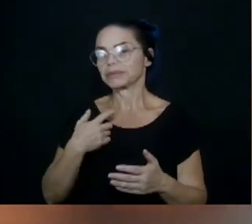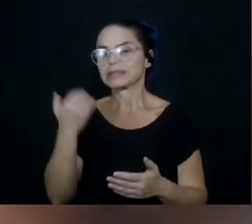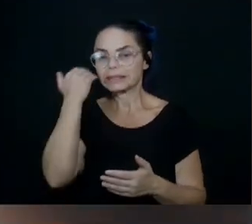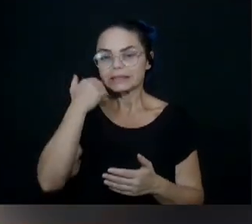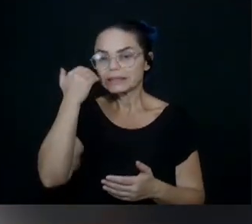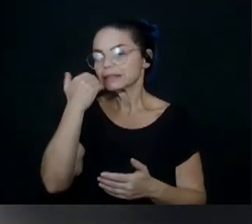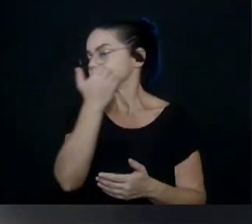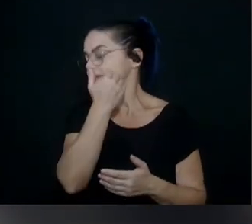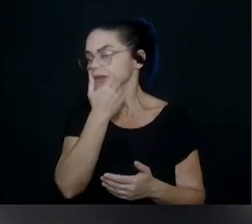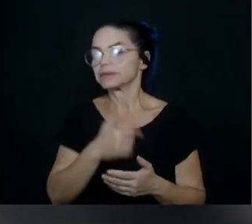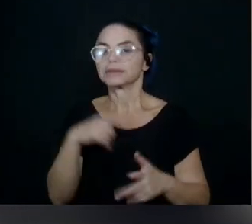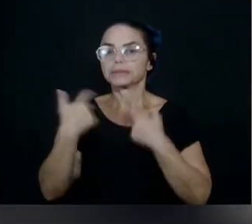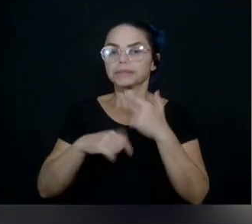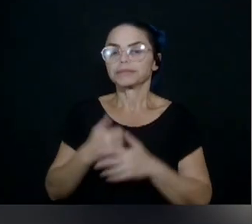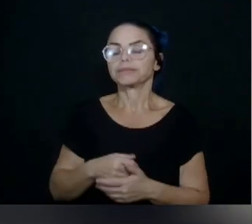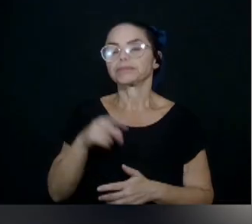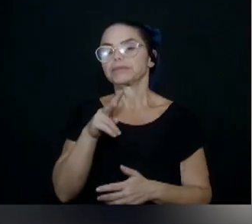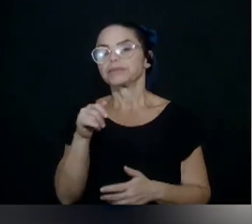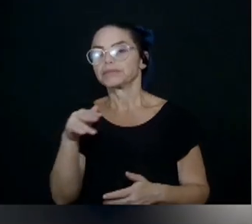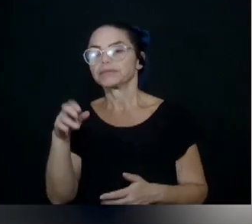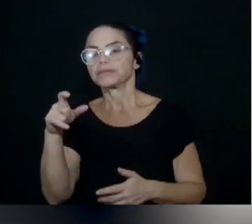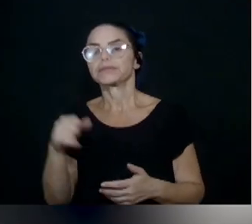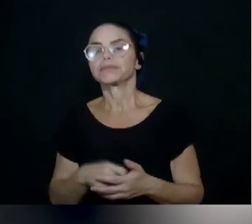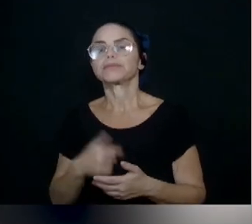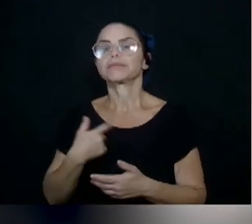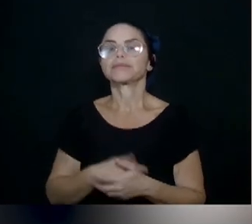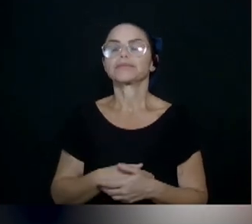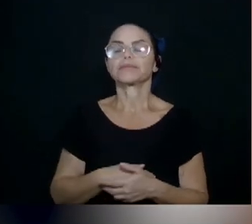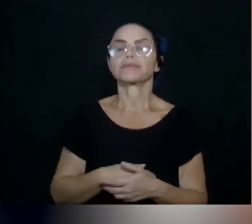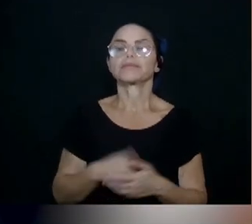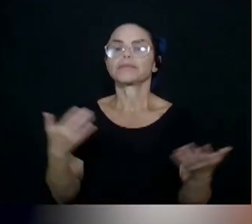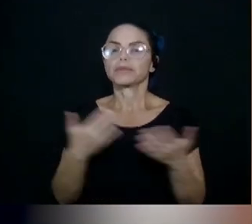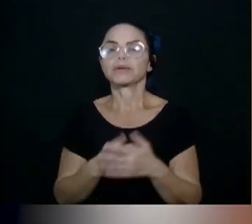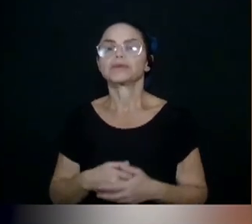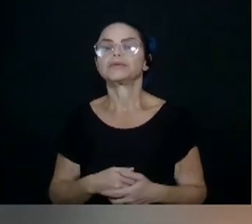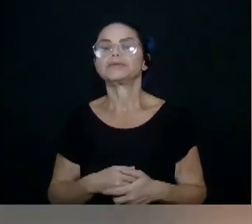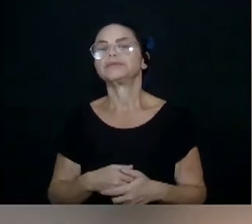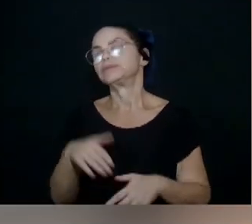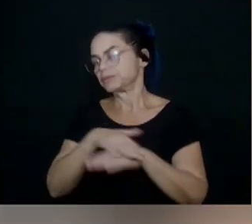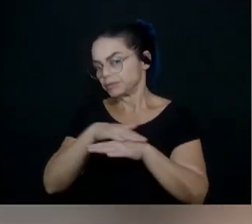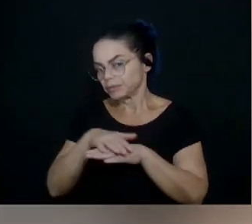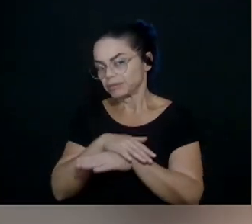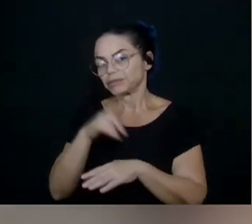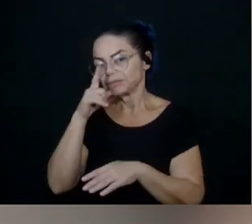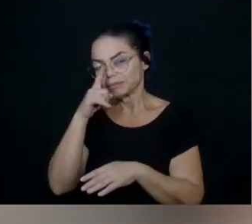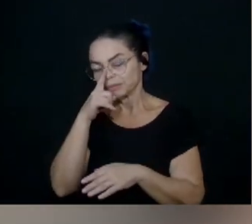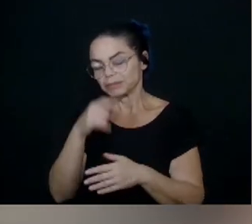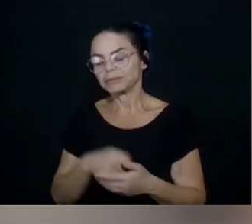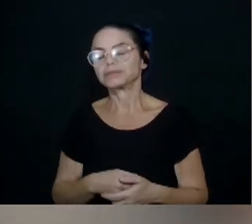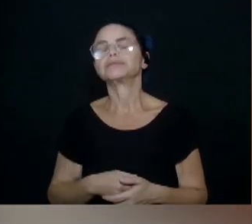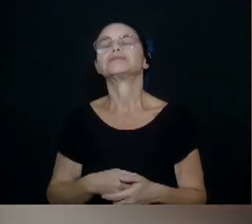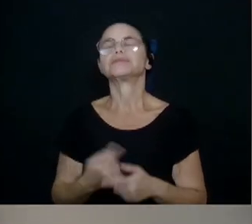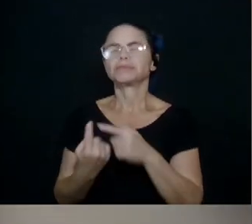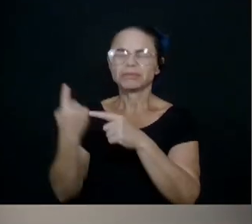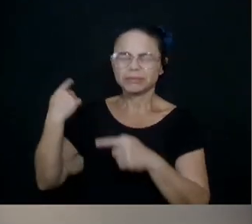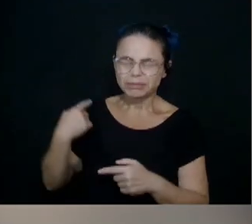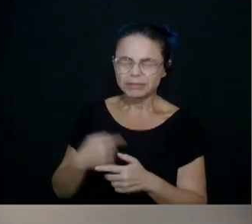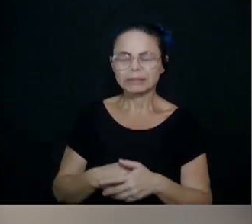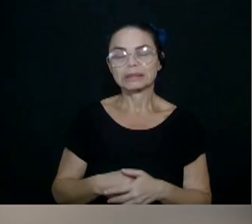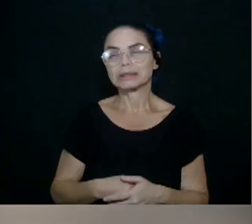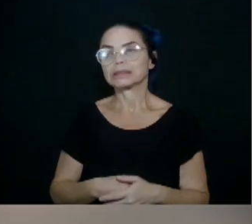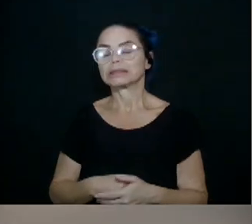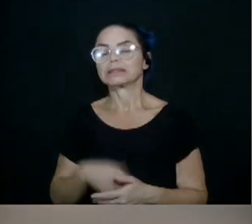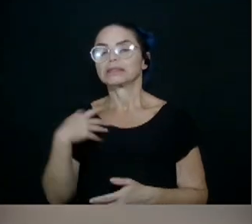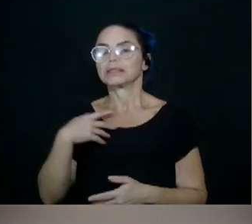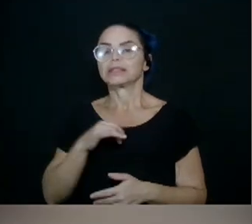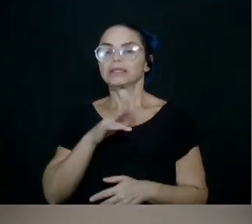mais só com o Vinícius cortando cabelo atrás da cadeira. E hoje, quando você conversa com a sua mãe, que lá atrás foi tão reticente quando você falou